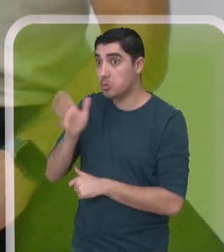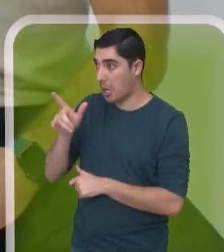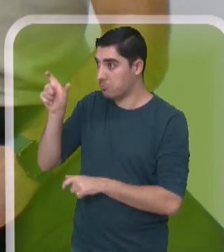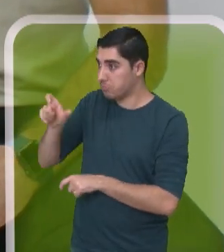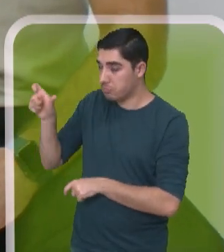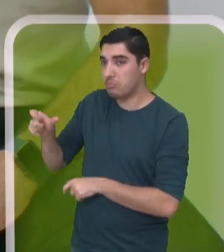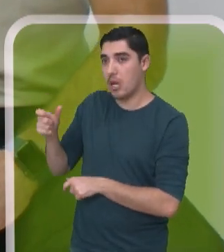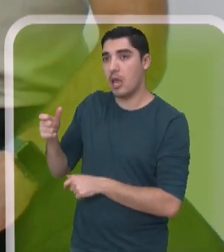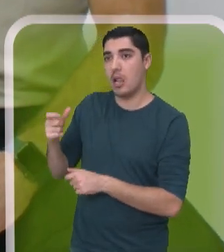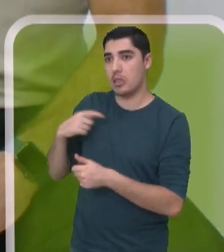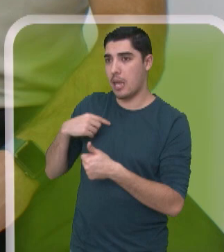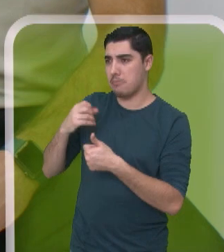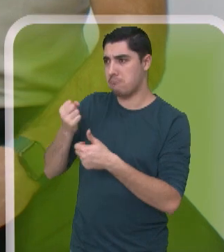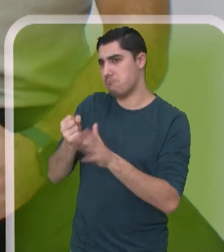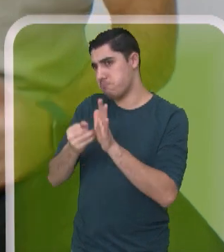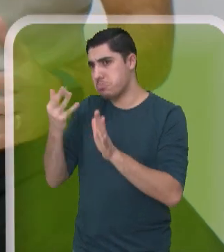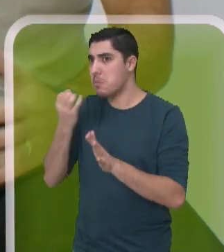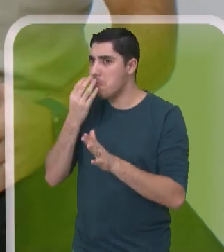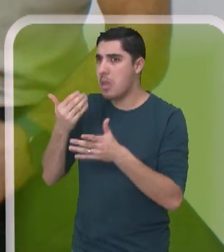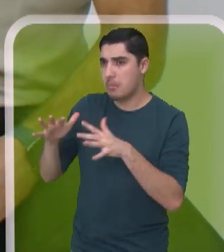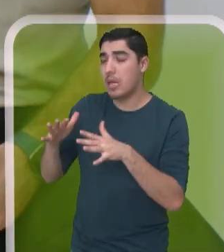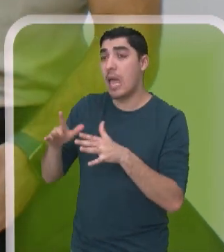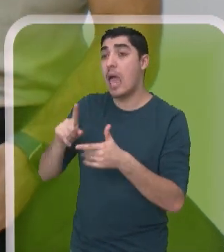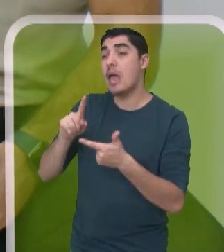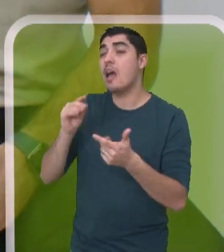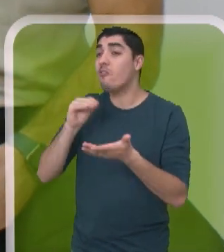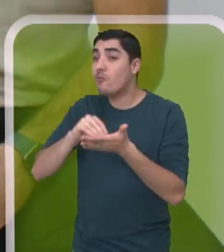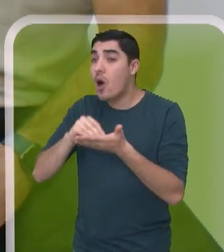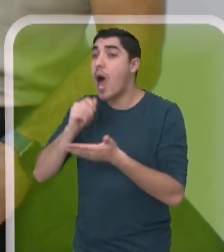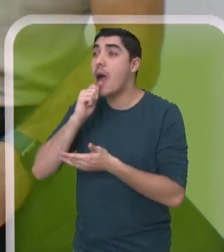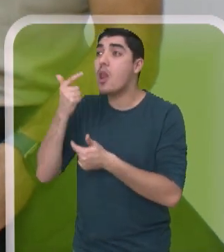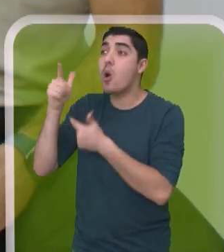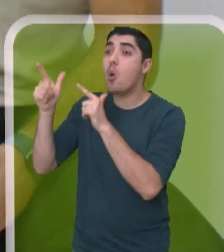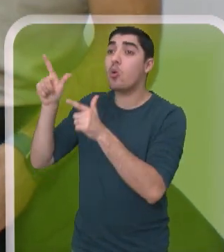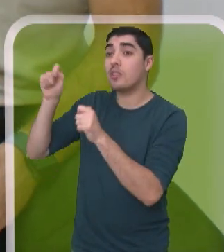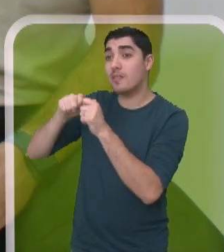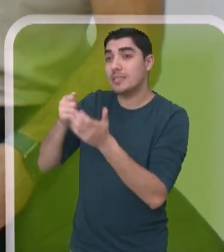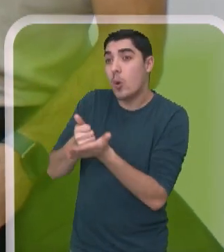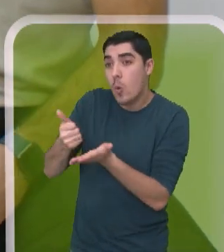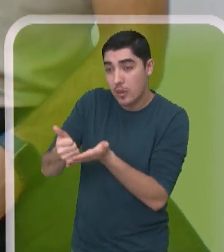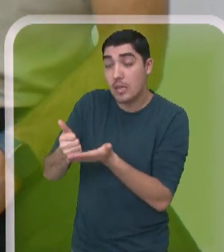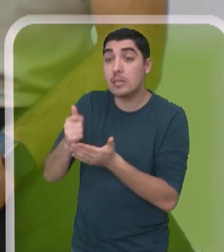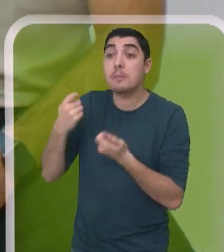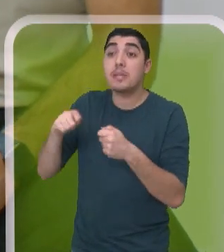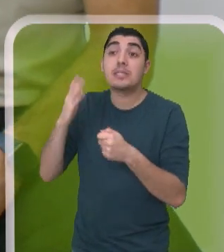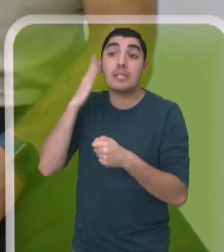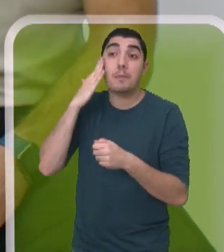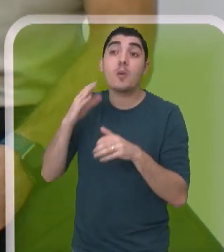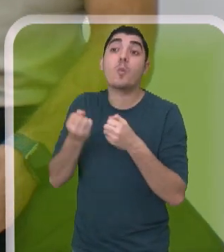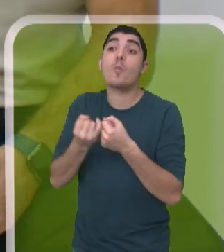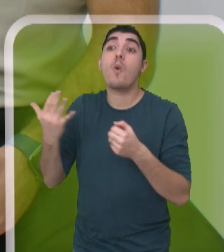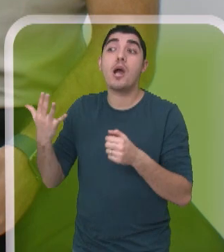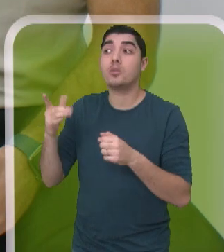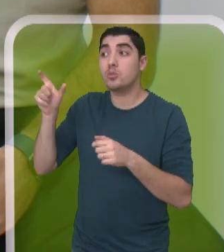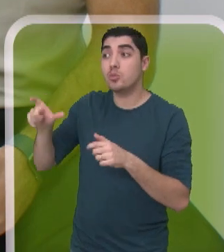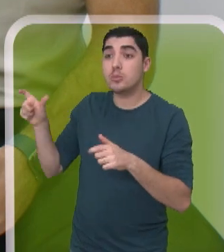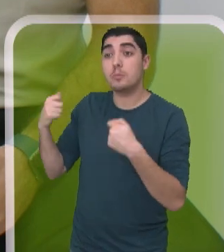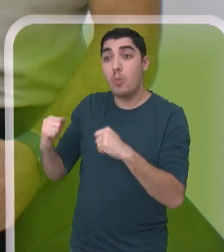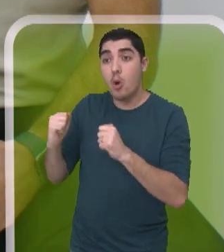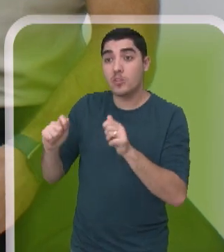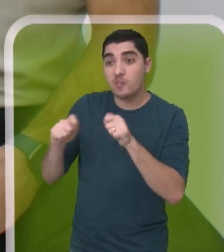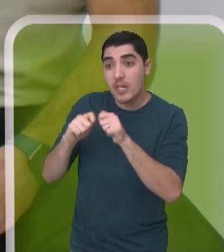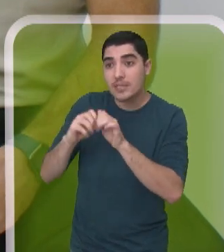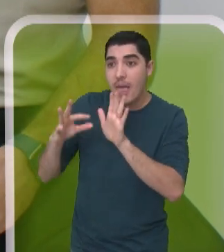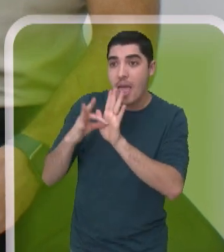ainda em negociação. Estávamos também esperando a definição de quantos atletas serão inscritos, né, na A3. E